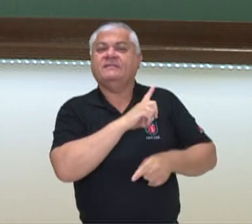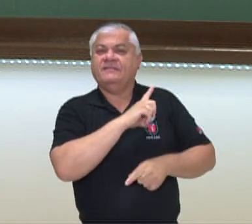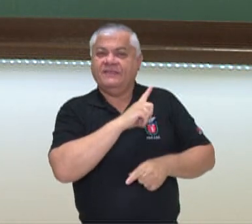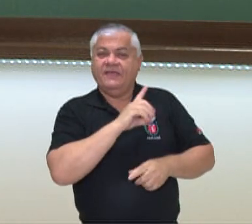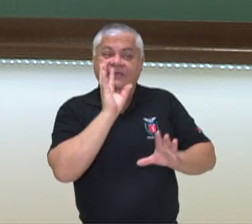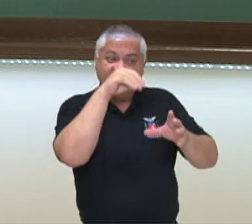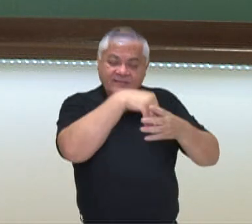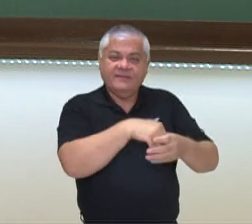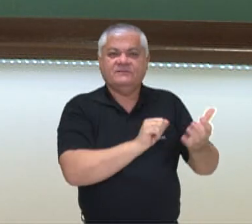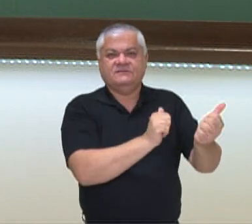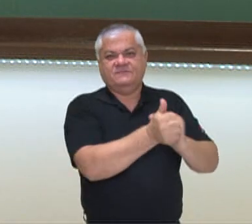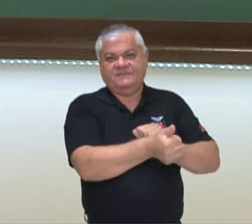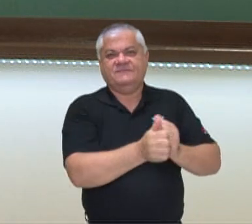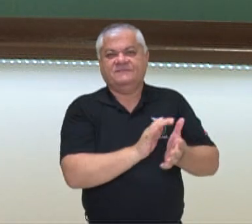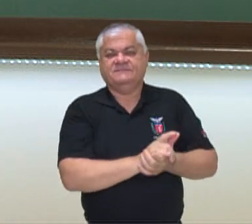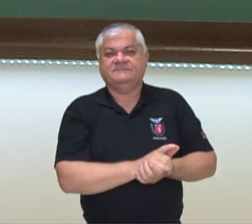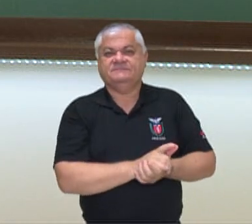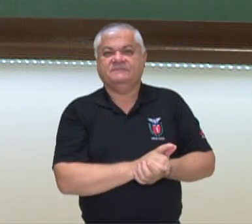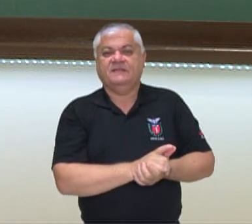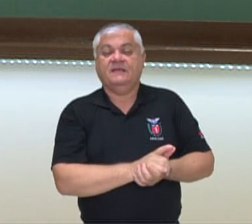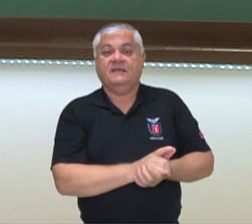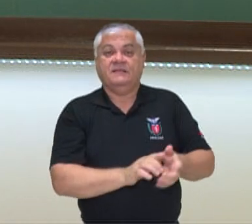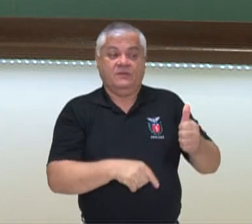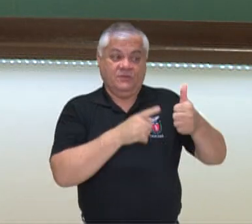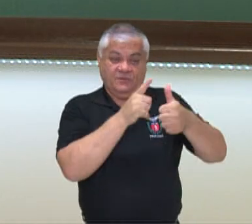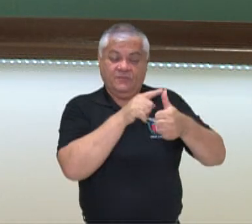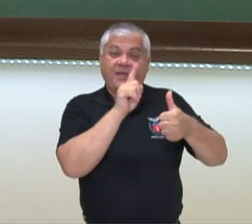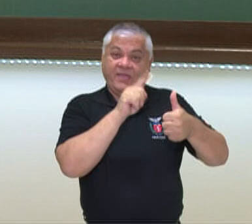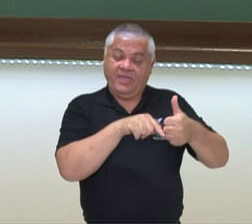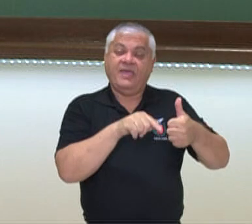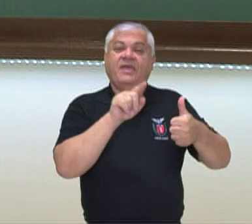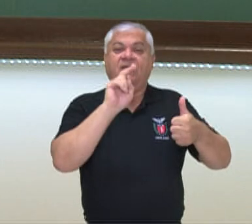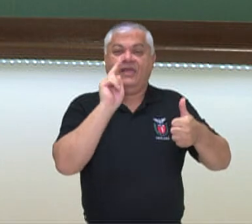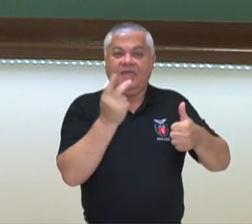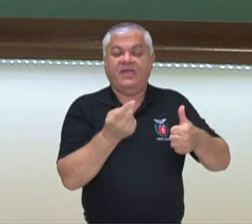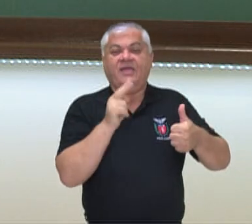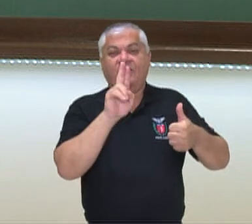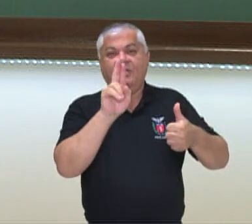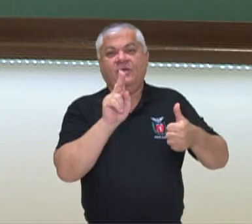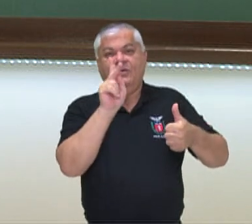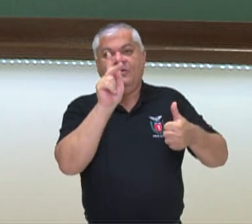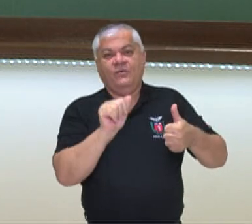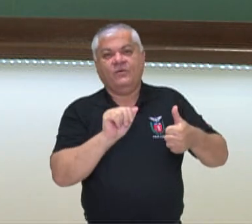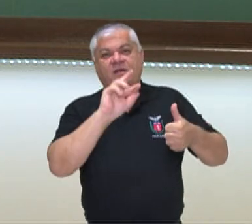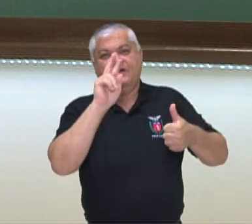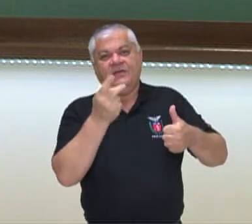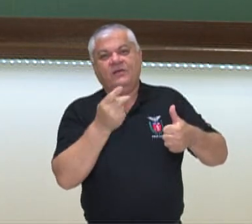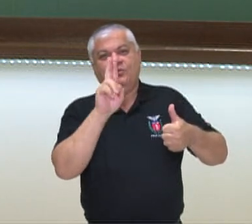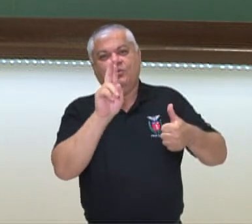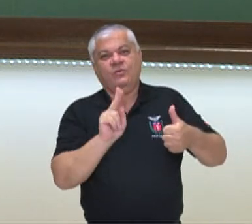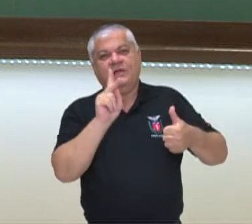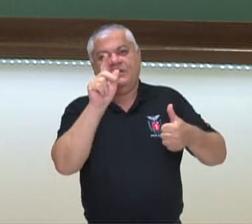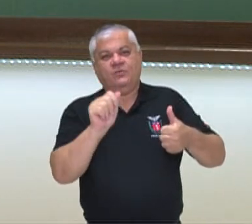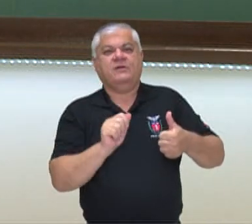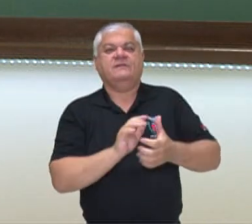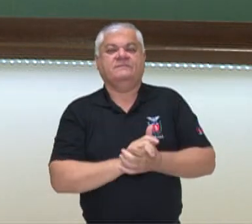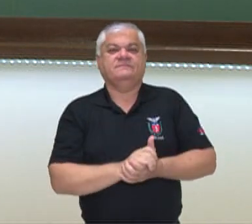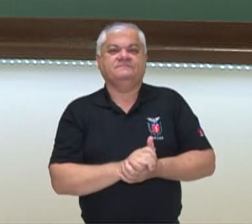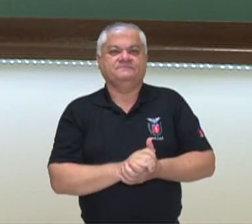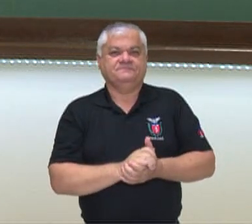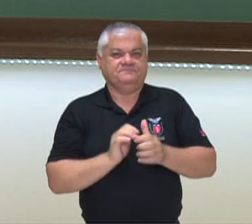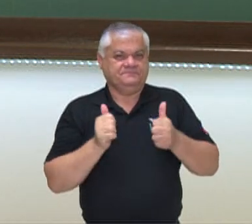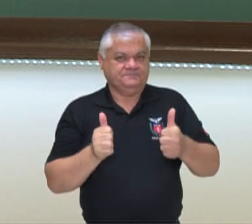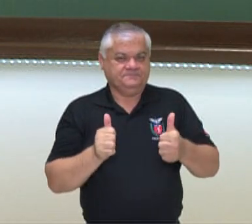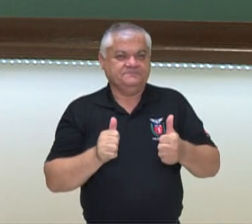dentro desses jogos. E uma delas, né, a modalidade de luta que há nesses jogos, é a luta do Uca-Uca,